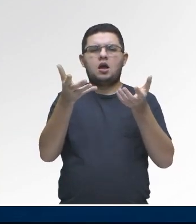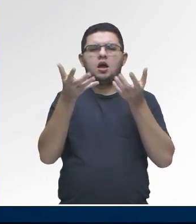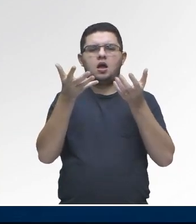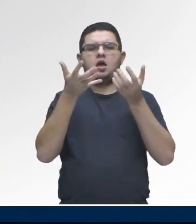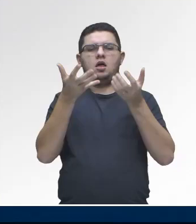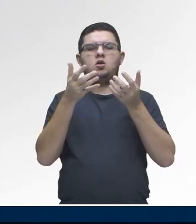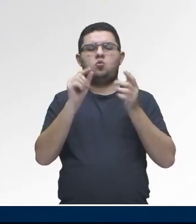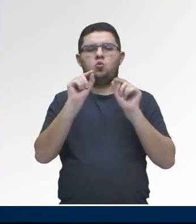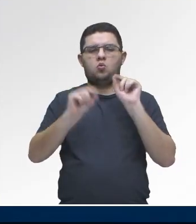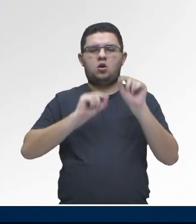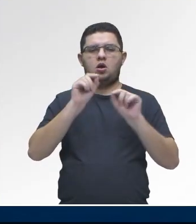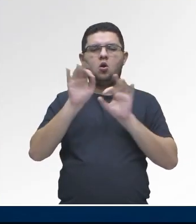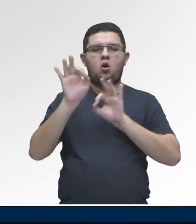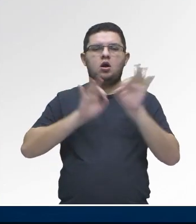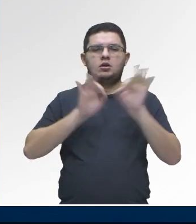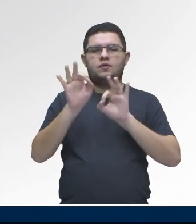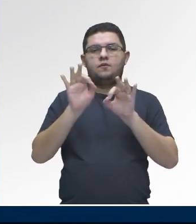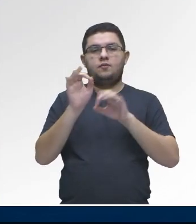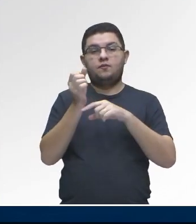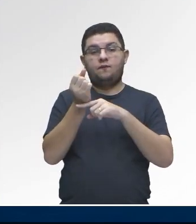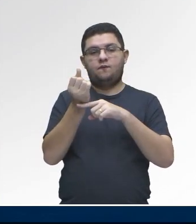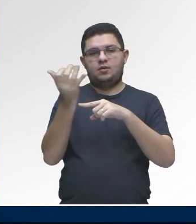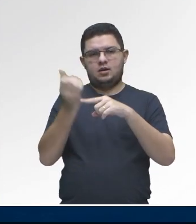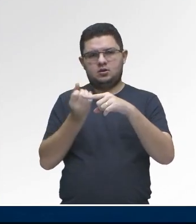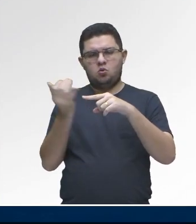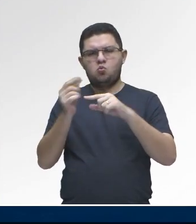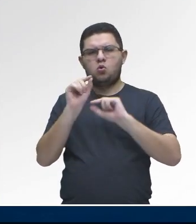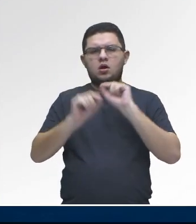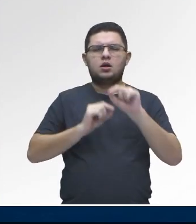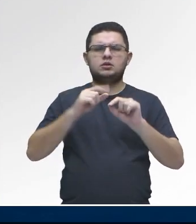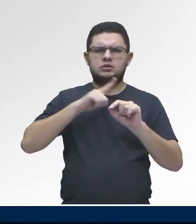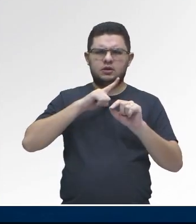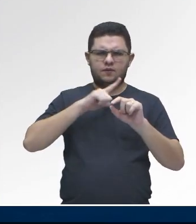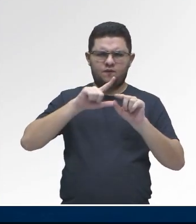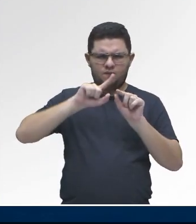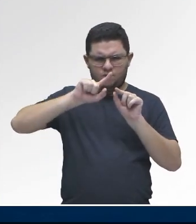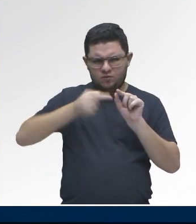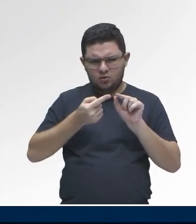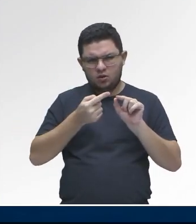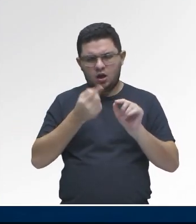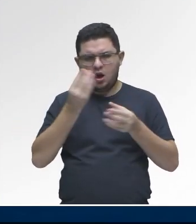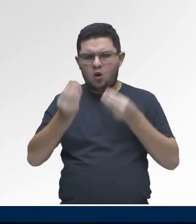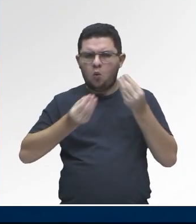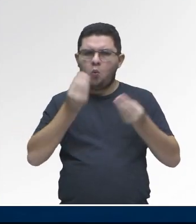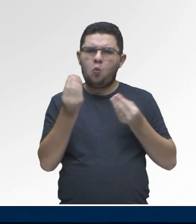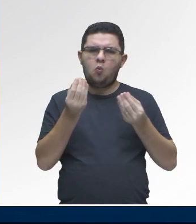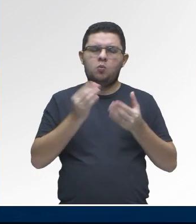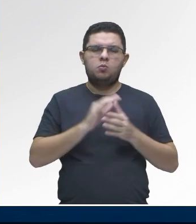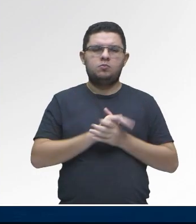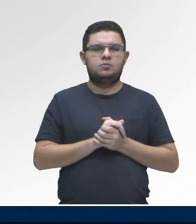resolver um problema de uma fração decimal, que é o que nós estamos vendo aqui agora.